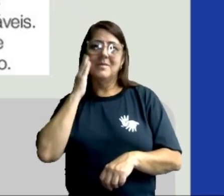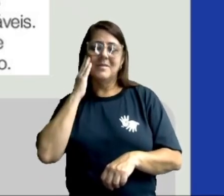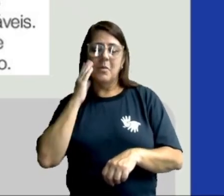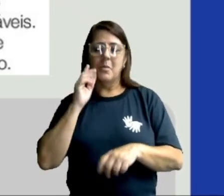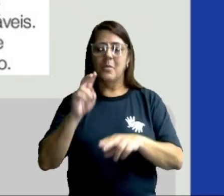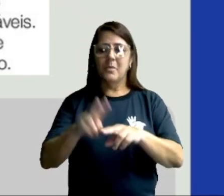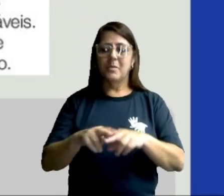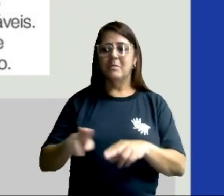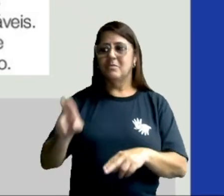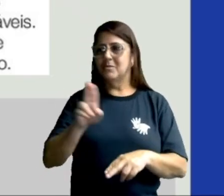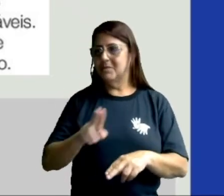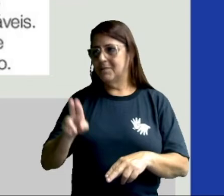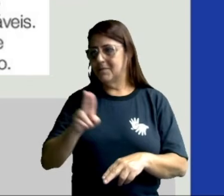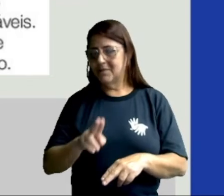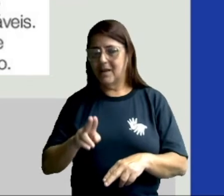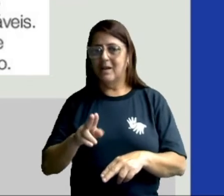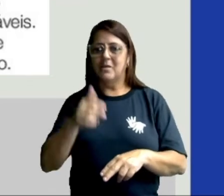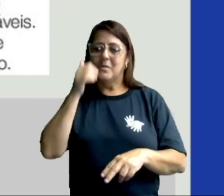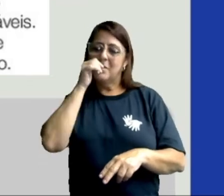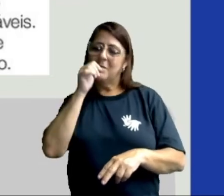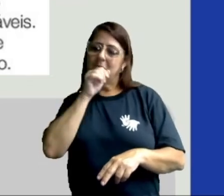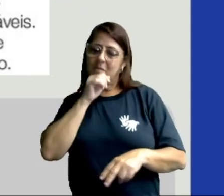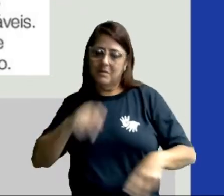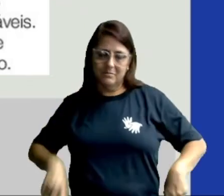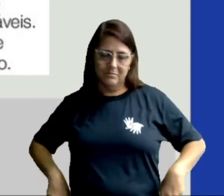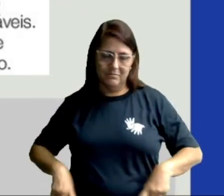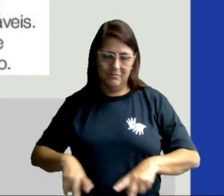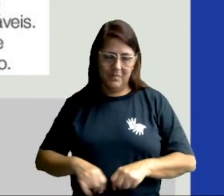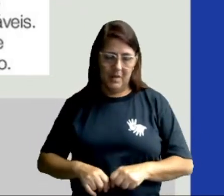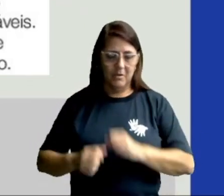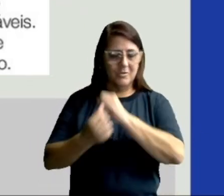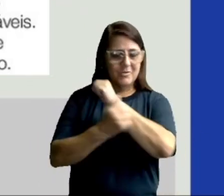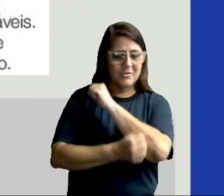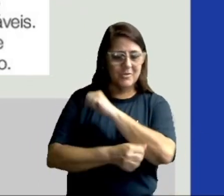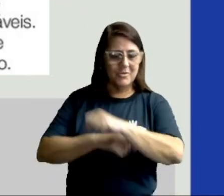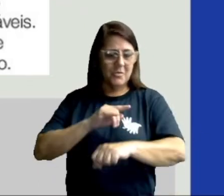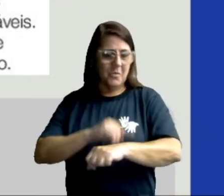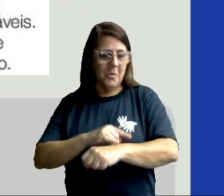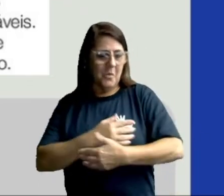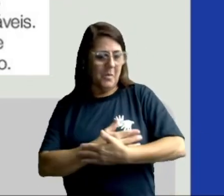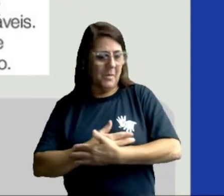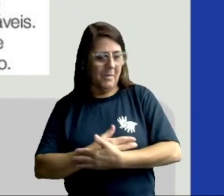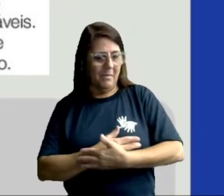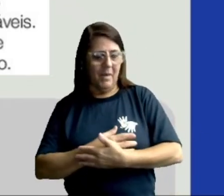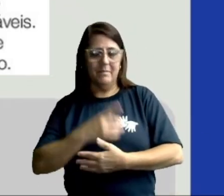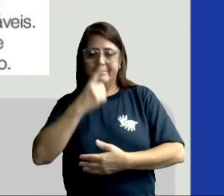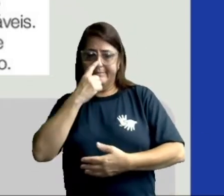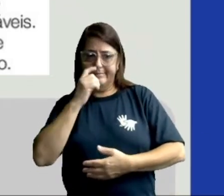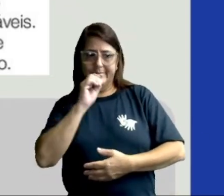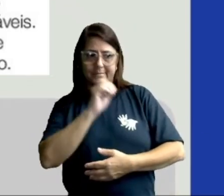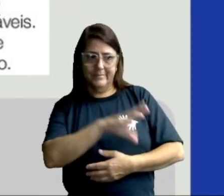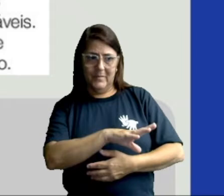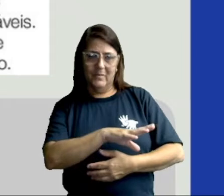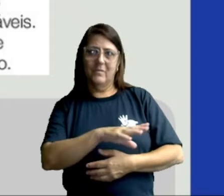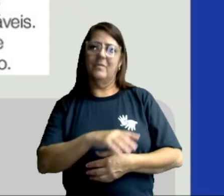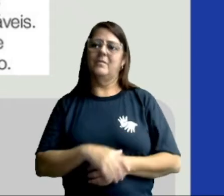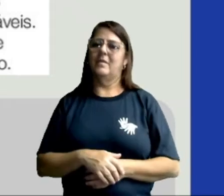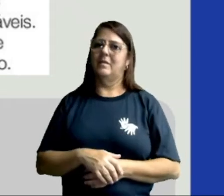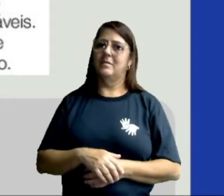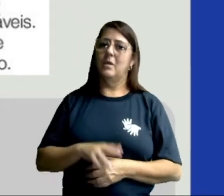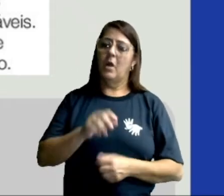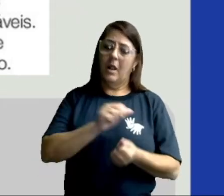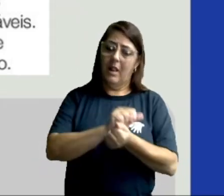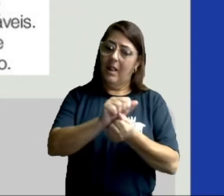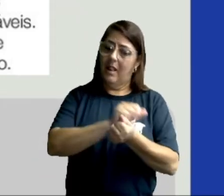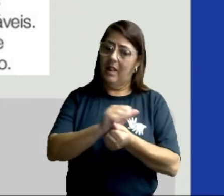as suas necessidades, a mamãe vai lá e descarta aquela fralda, porque como o próprio nome dela diz, ela é uma fralda descartável, ela não vai